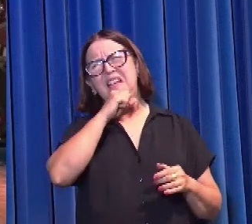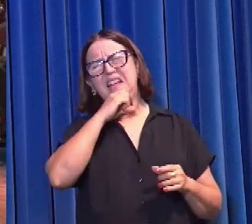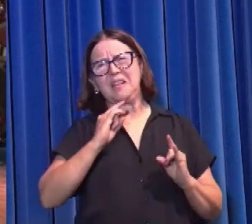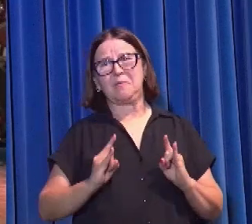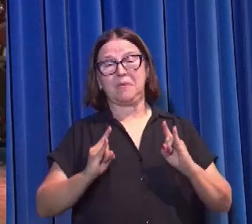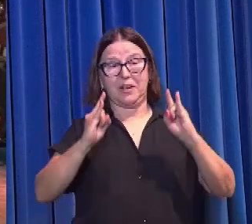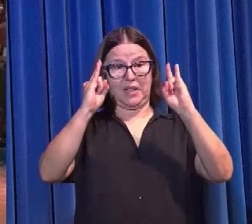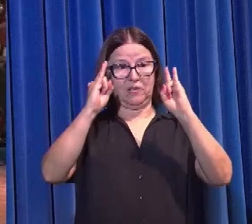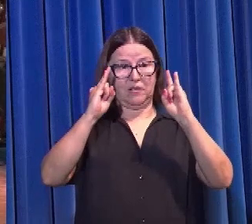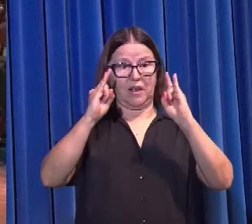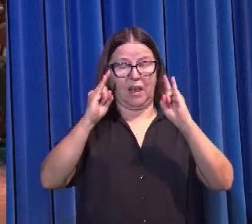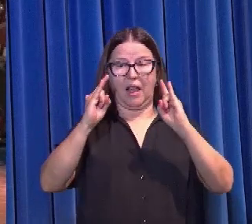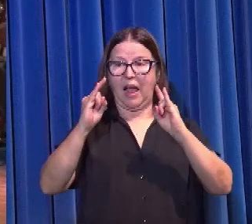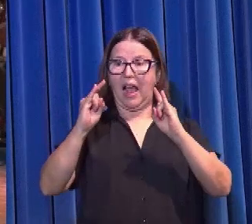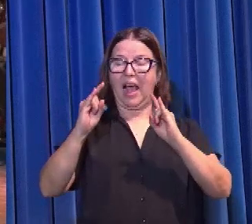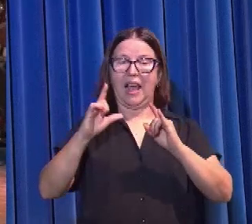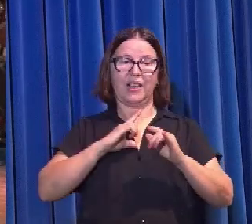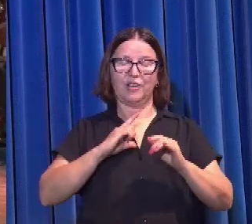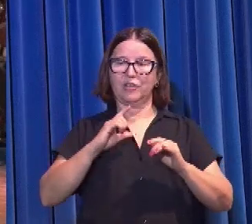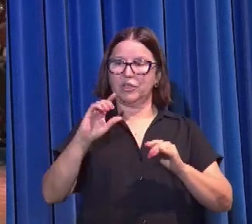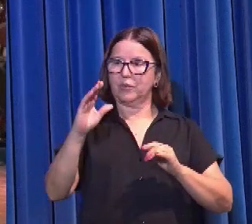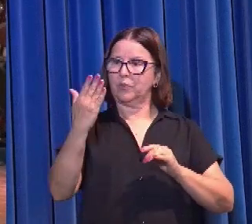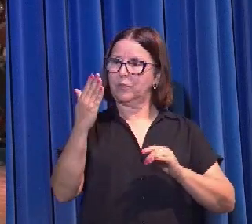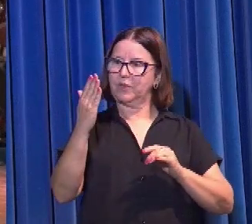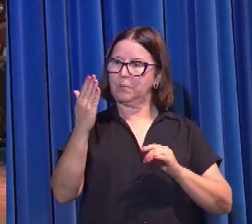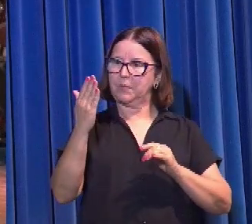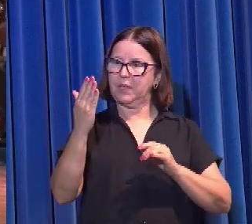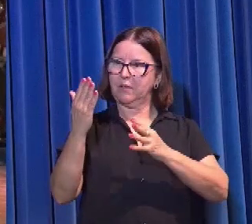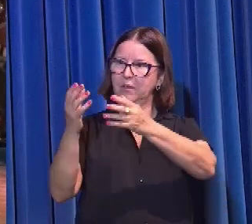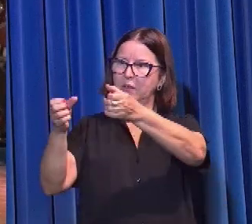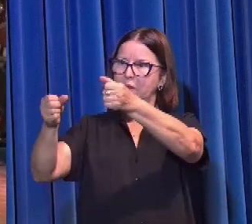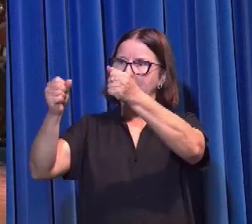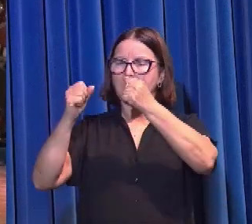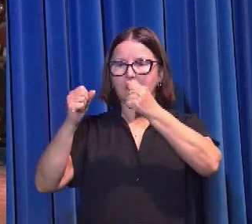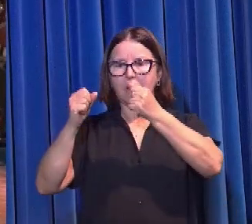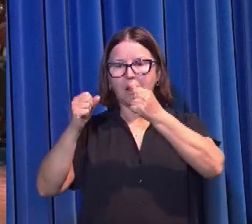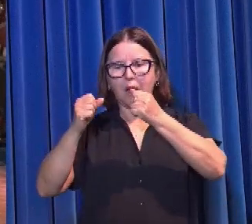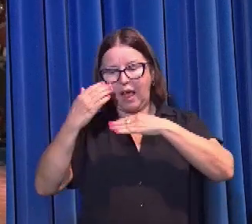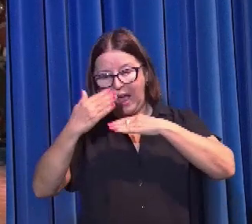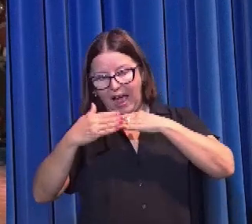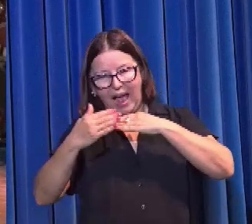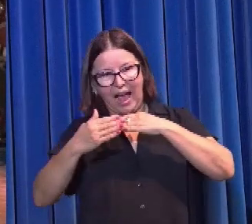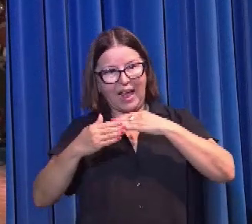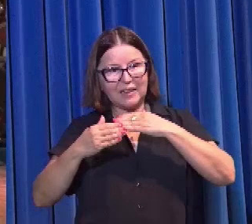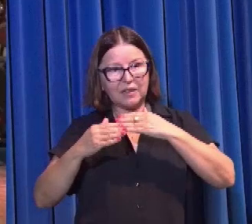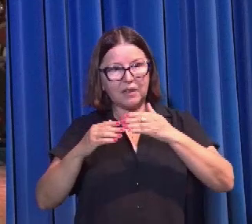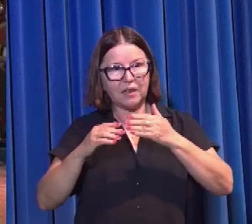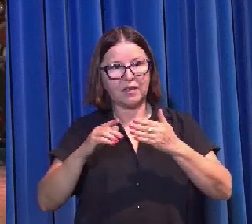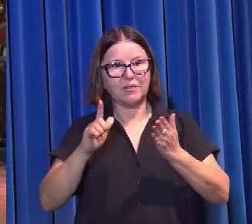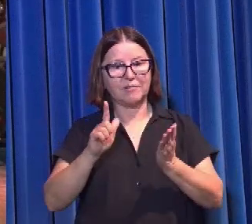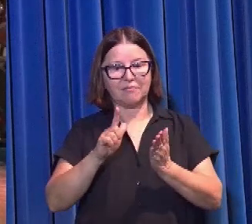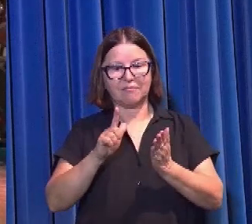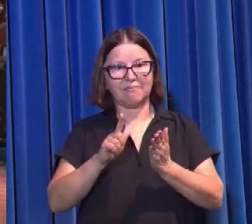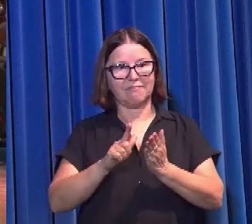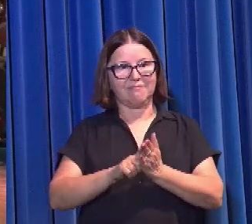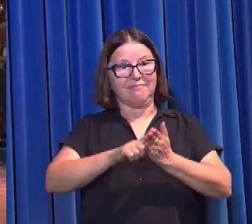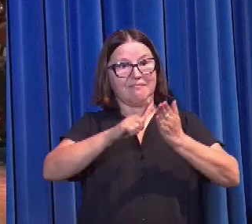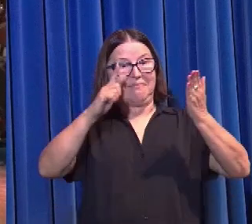60, atrás do espelho tinha uma folha de Londrina, uma capa assim, da folha de Londrina, e na capa, o jornal acho que era